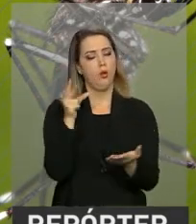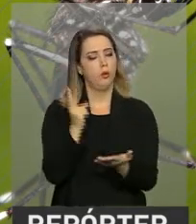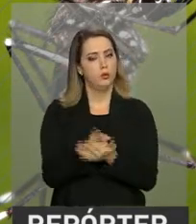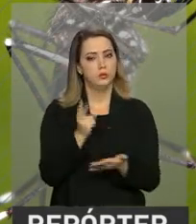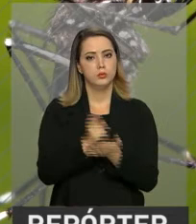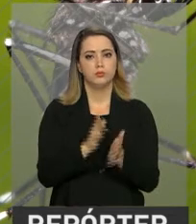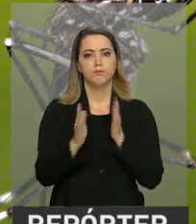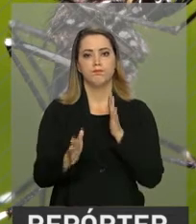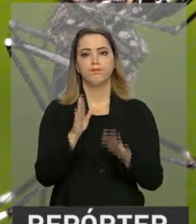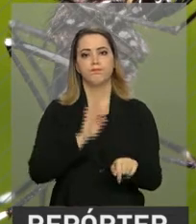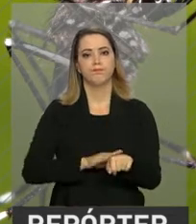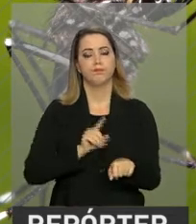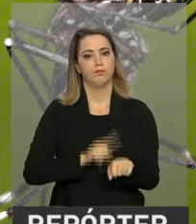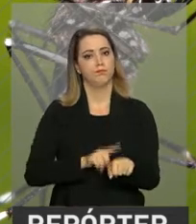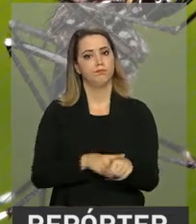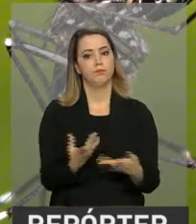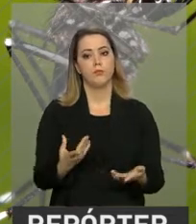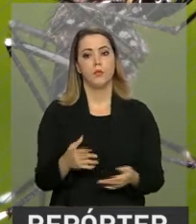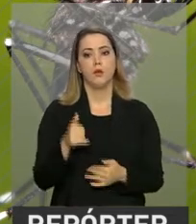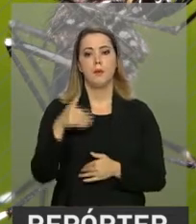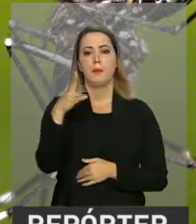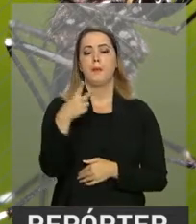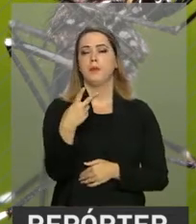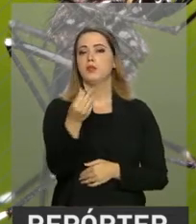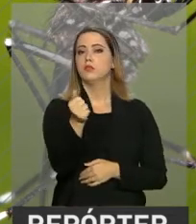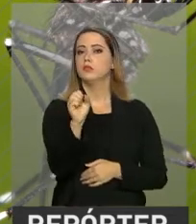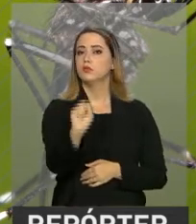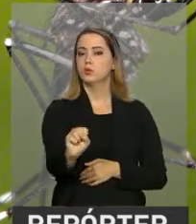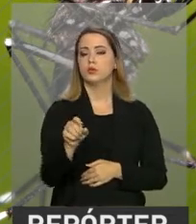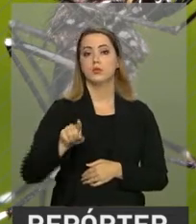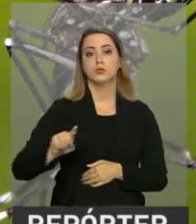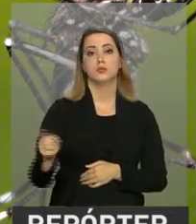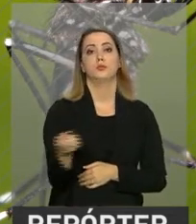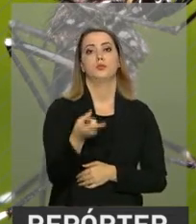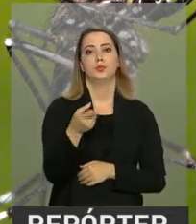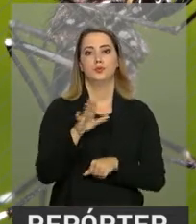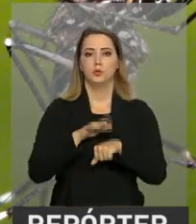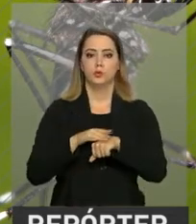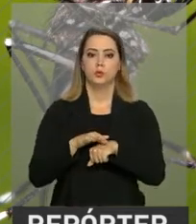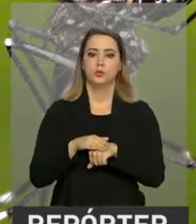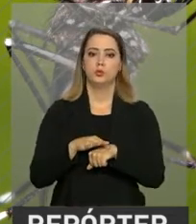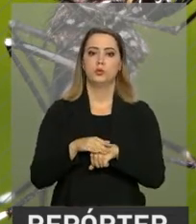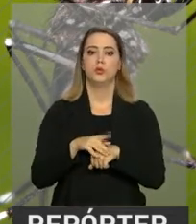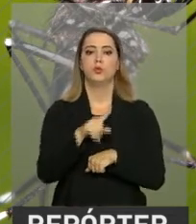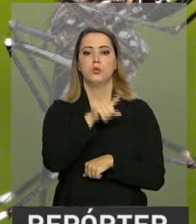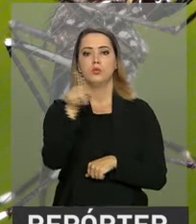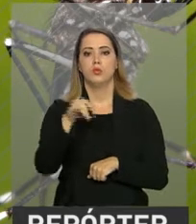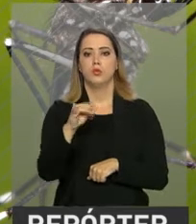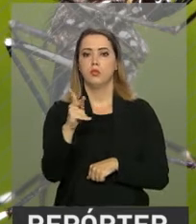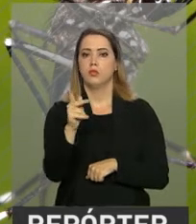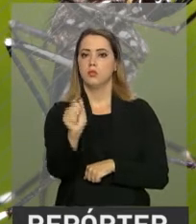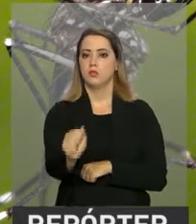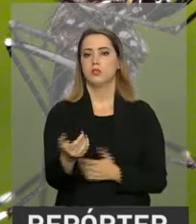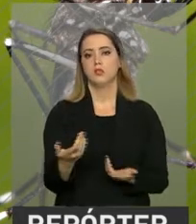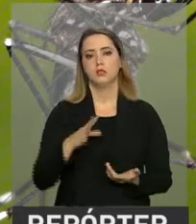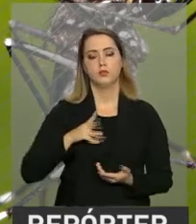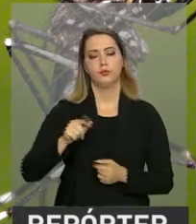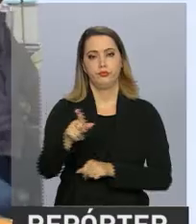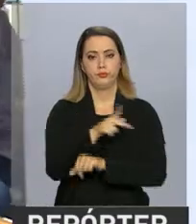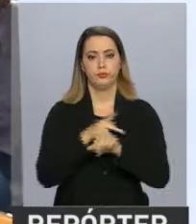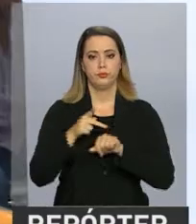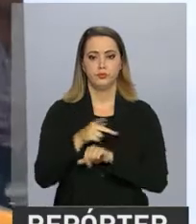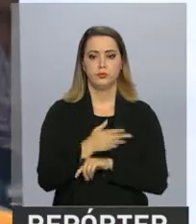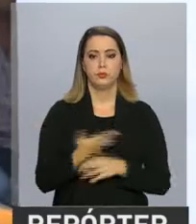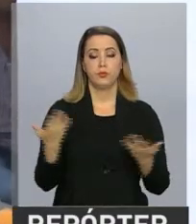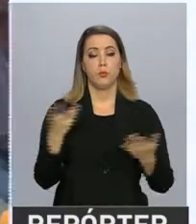período foram aproximadamente 208 mil casos prováveis de febre pelo vírus indica em todo o país